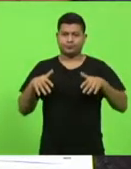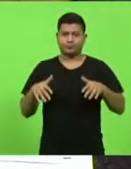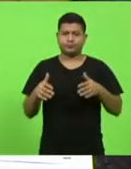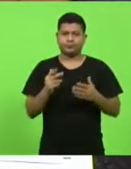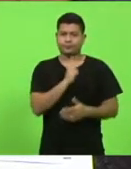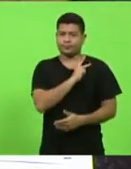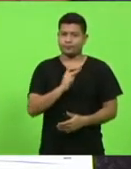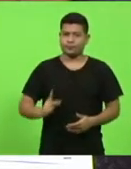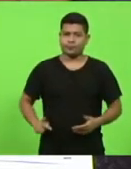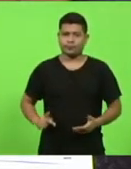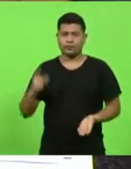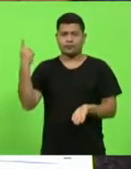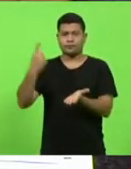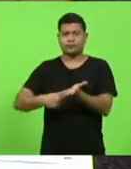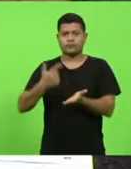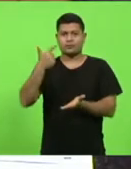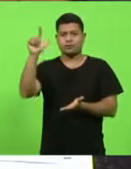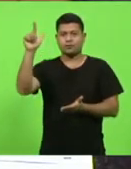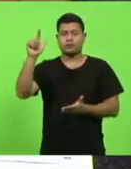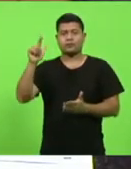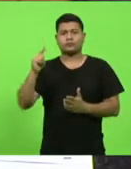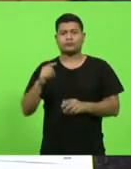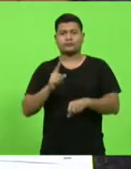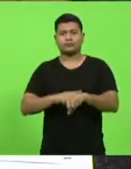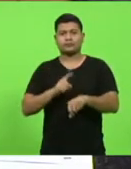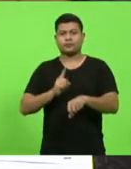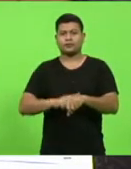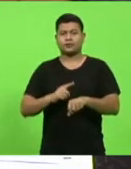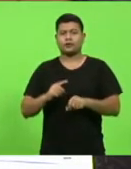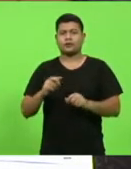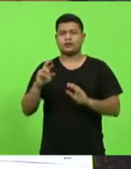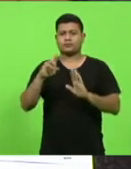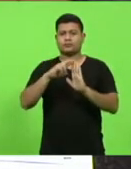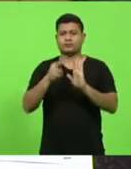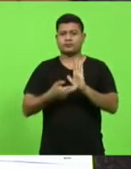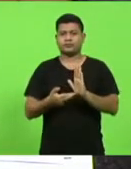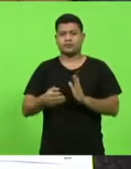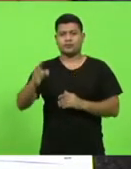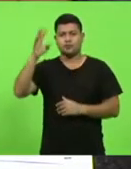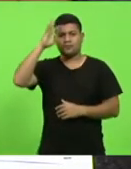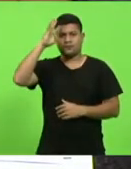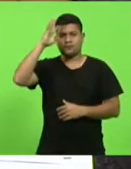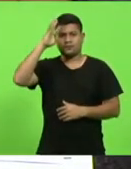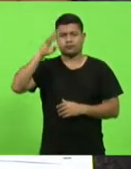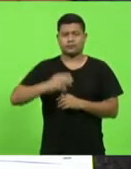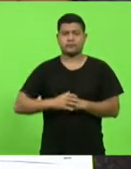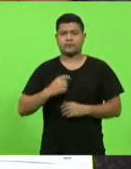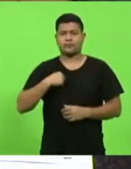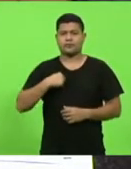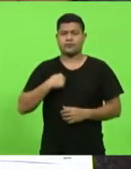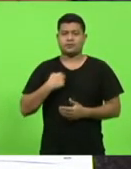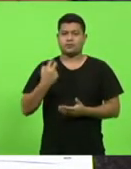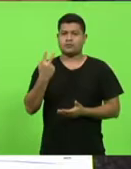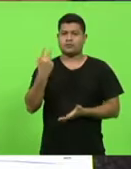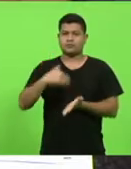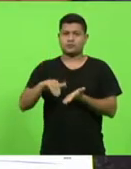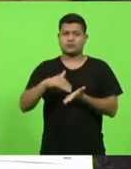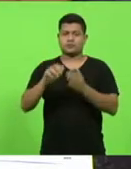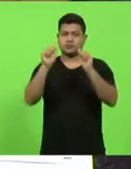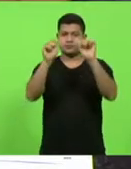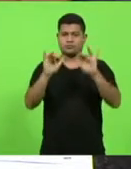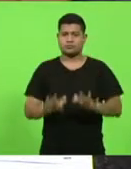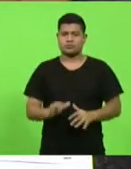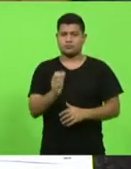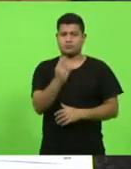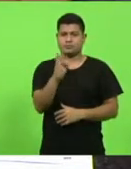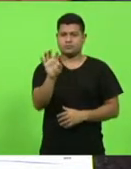a sessão, convocou outra, ordinária, para quarta-feira, no horário regimental. Para constar, o segundo secretário lavrou esta